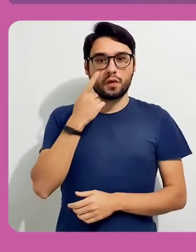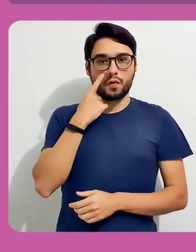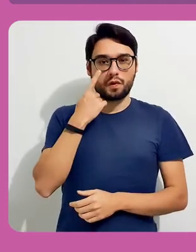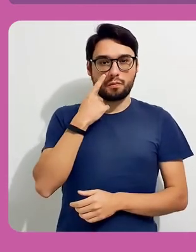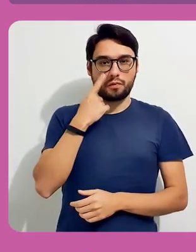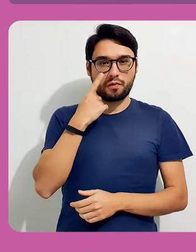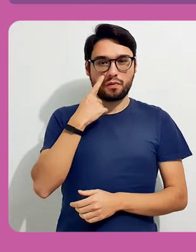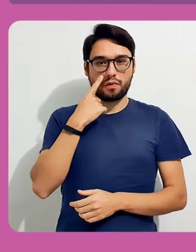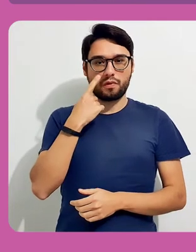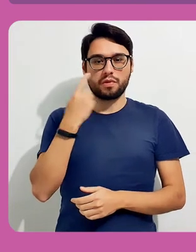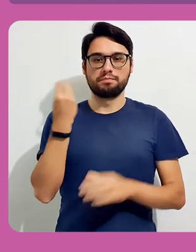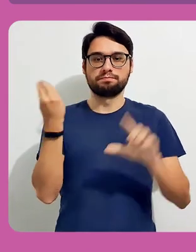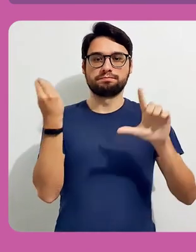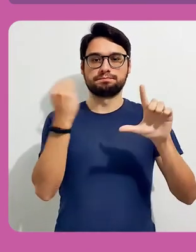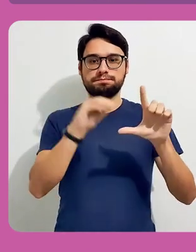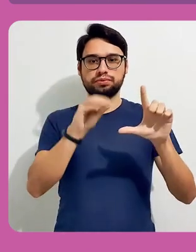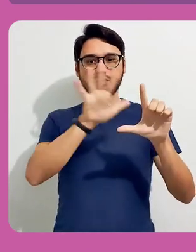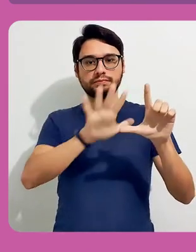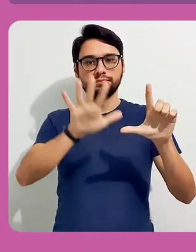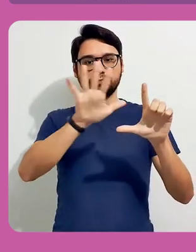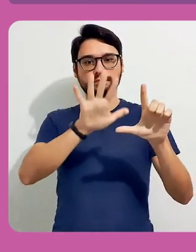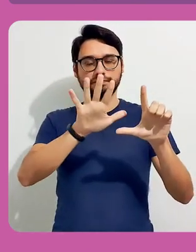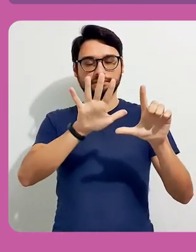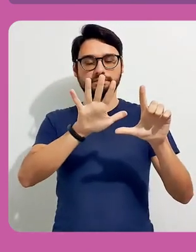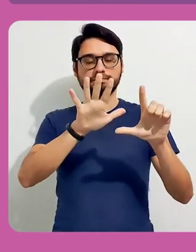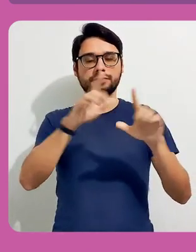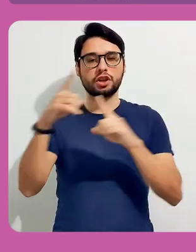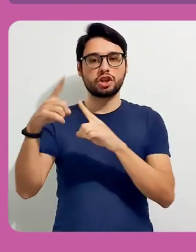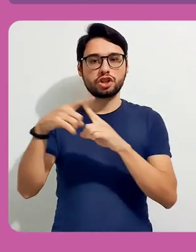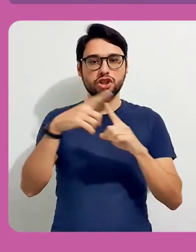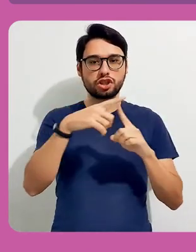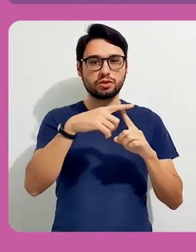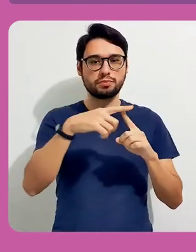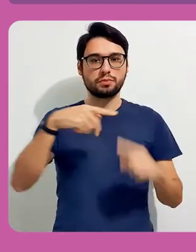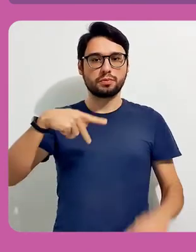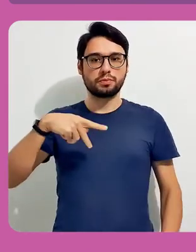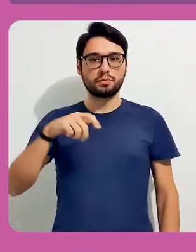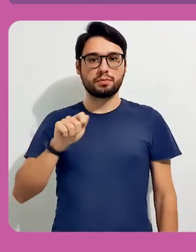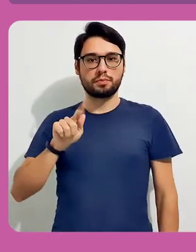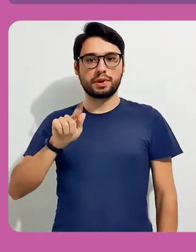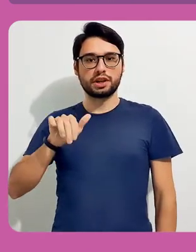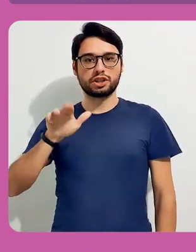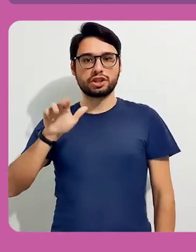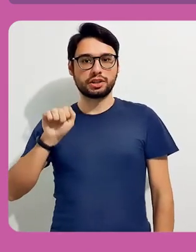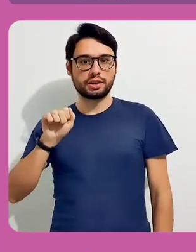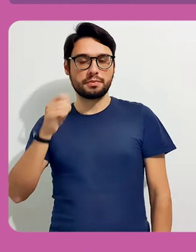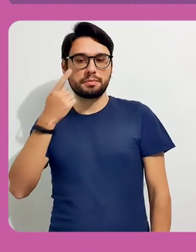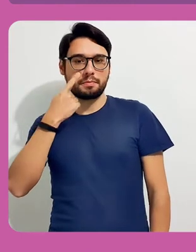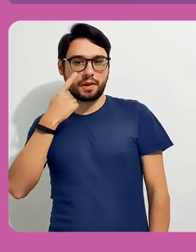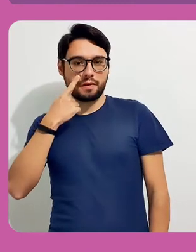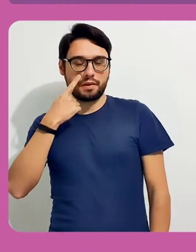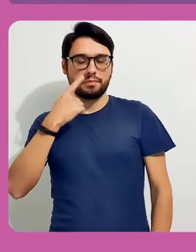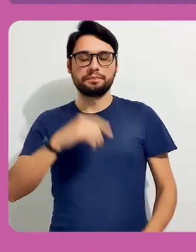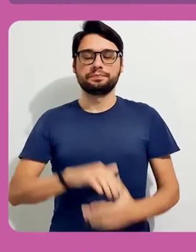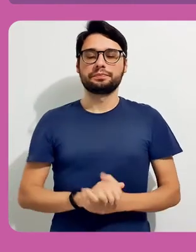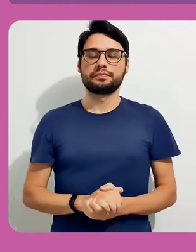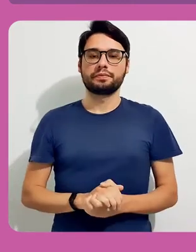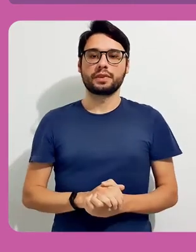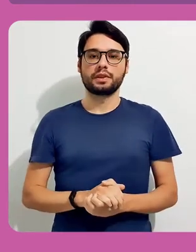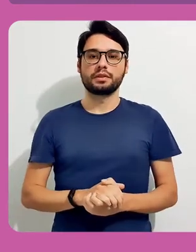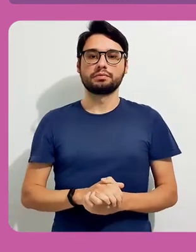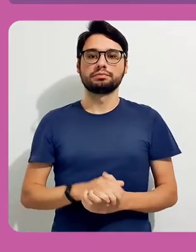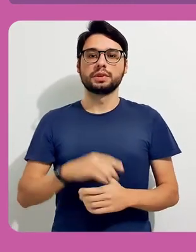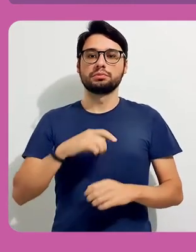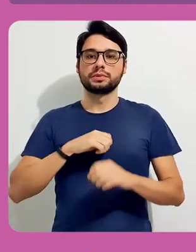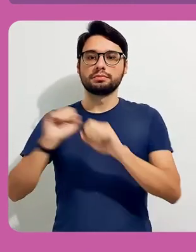página nesse tópico de apresentação ali. Então aqui na parte de recursos aparece o